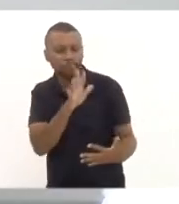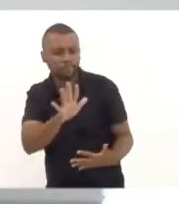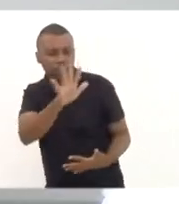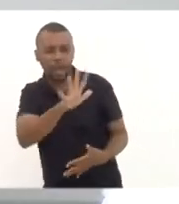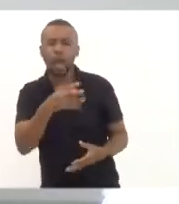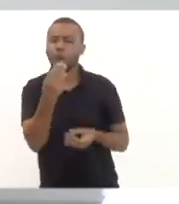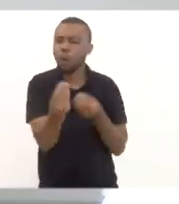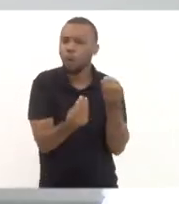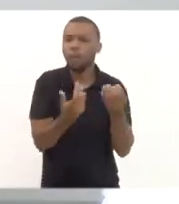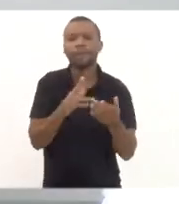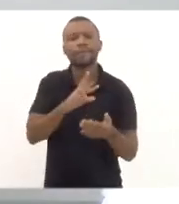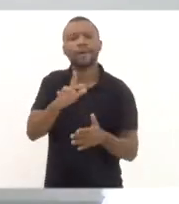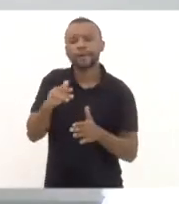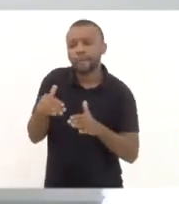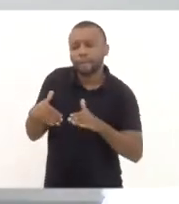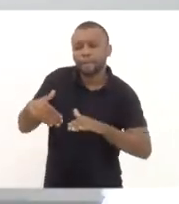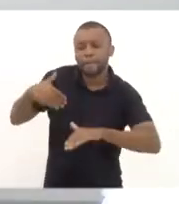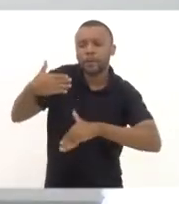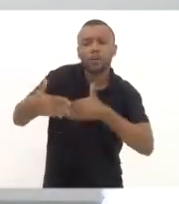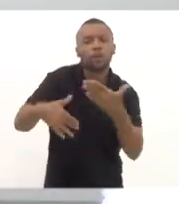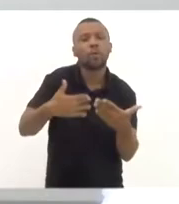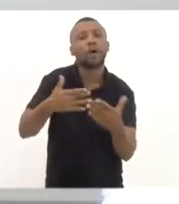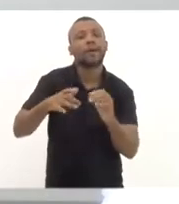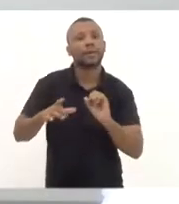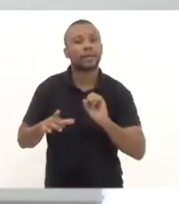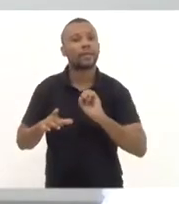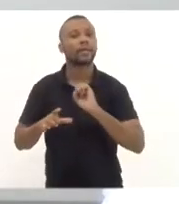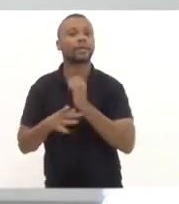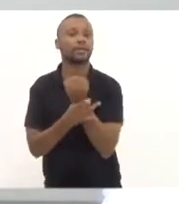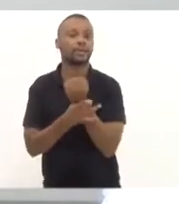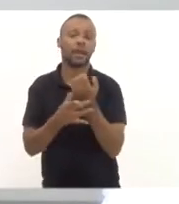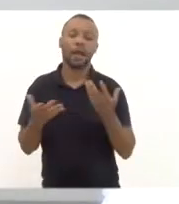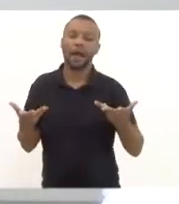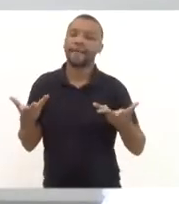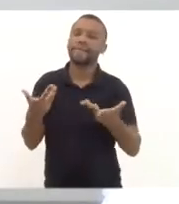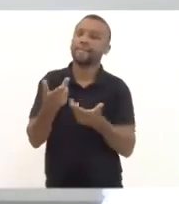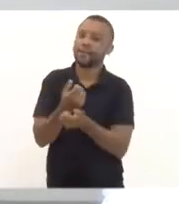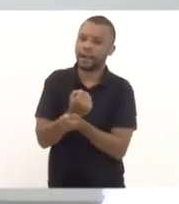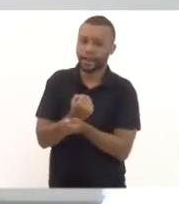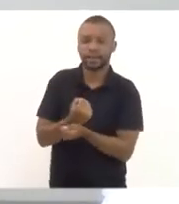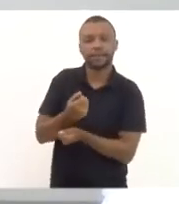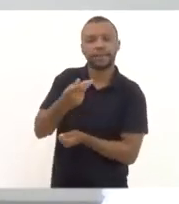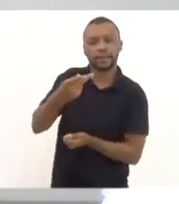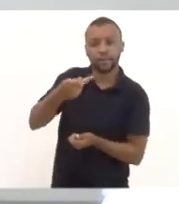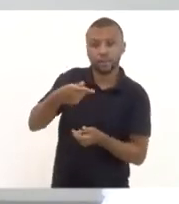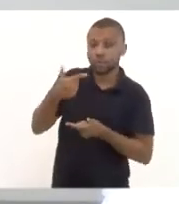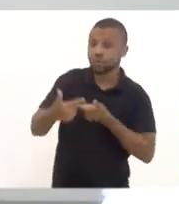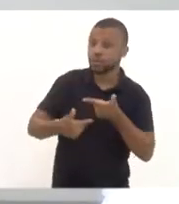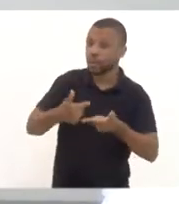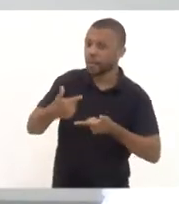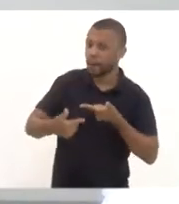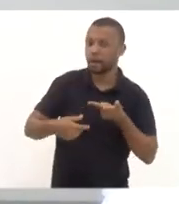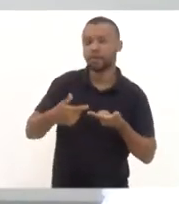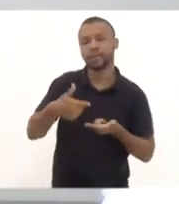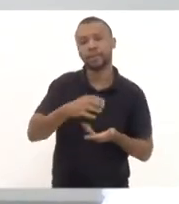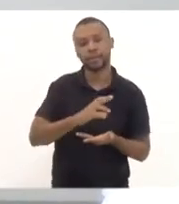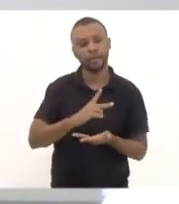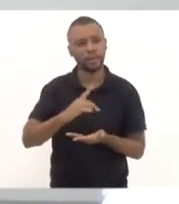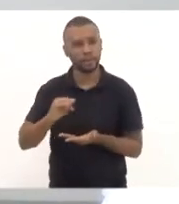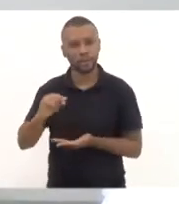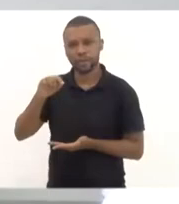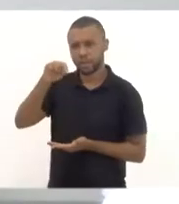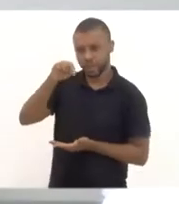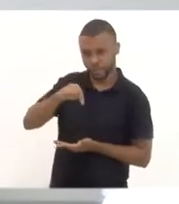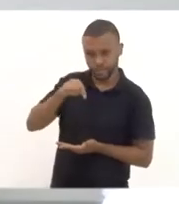nós vamos garantir a eficácia é dos procedimentos a serem